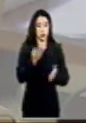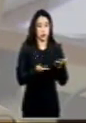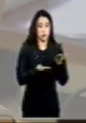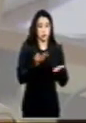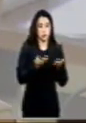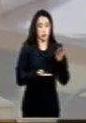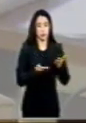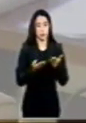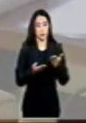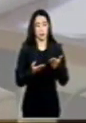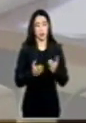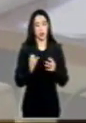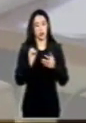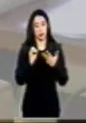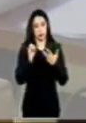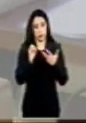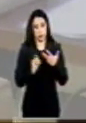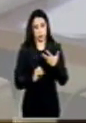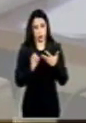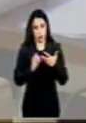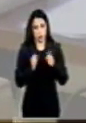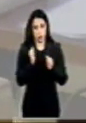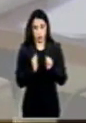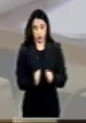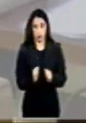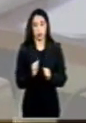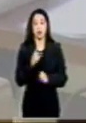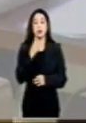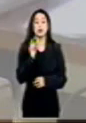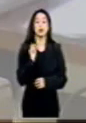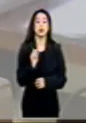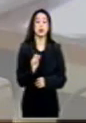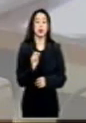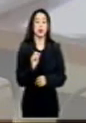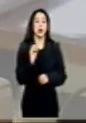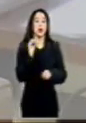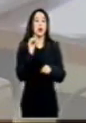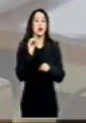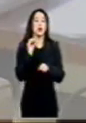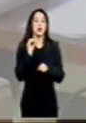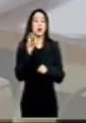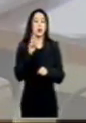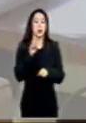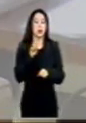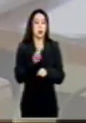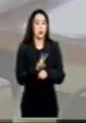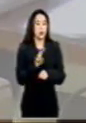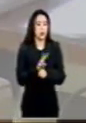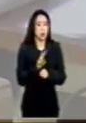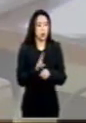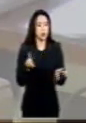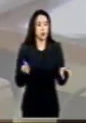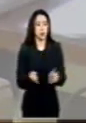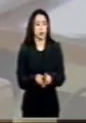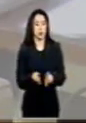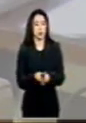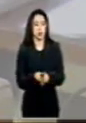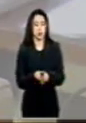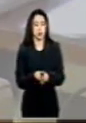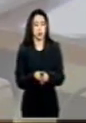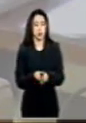independência dos poderes, dizendo: cuida-se, porém, de interferência que só